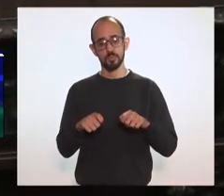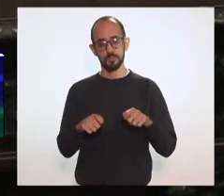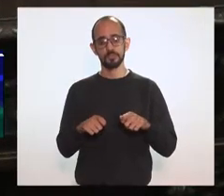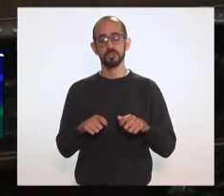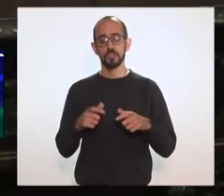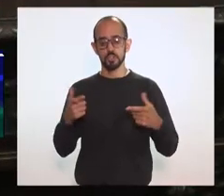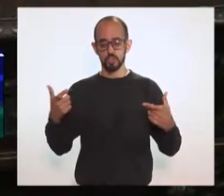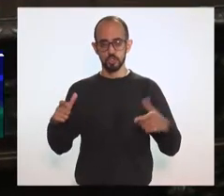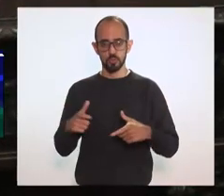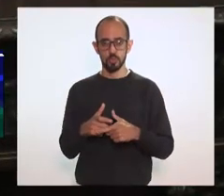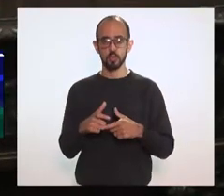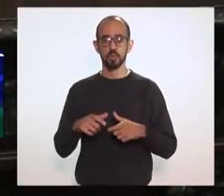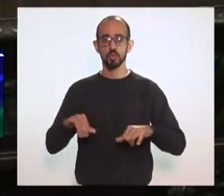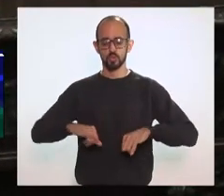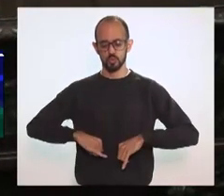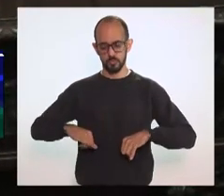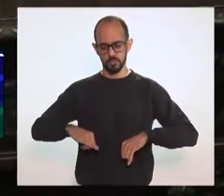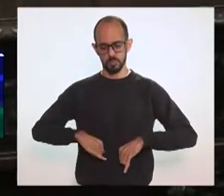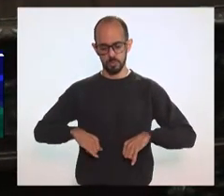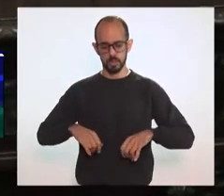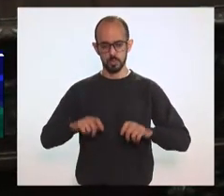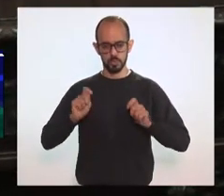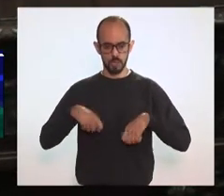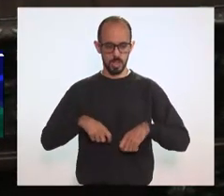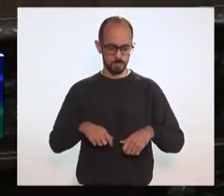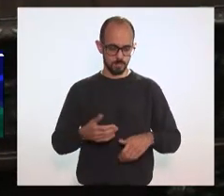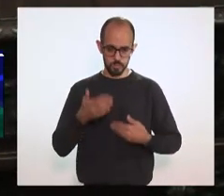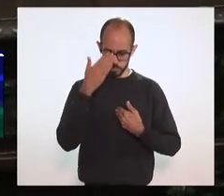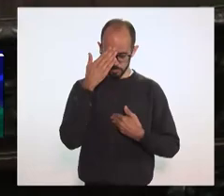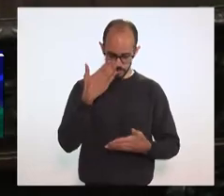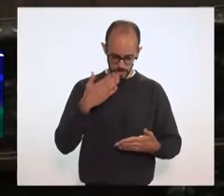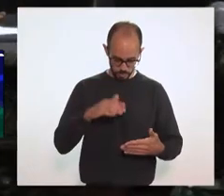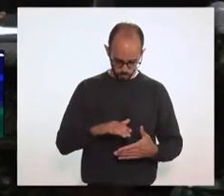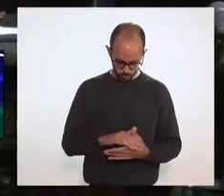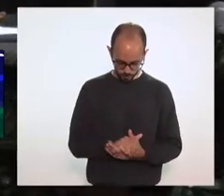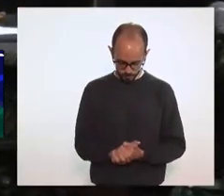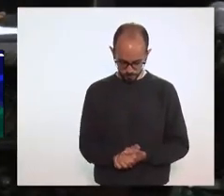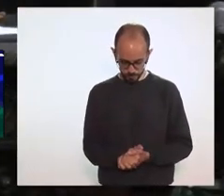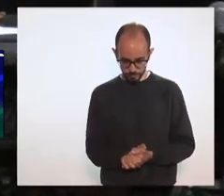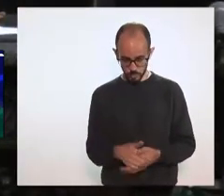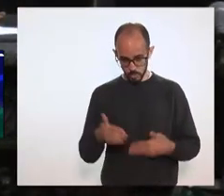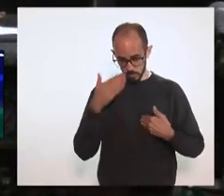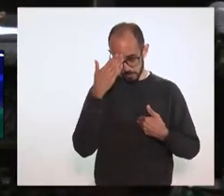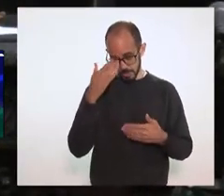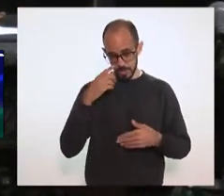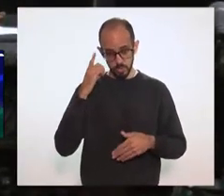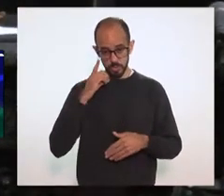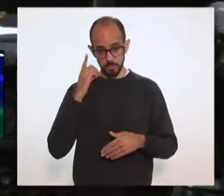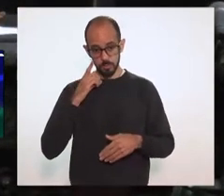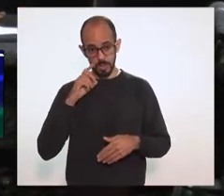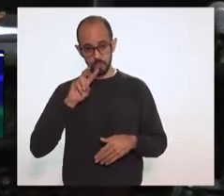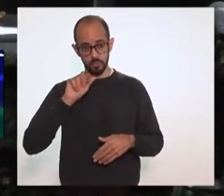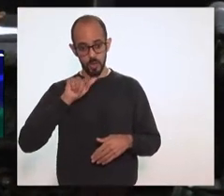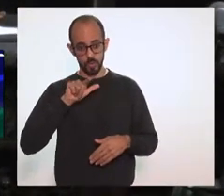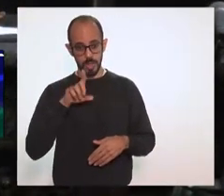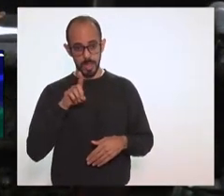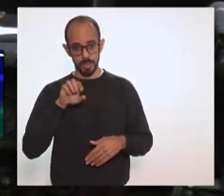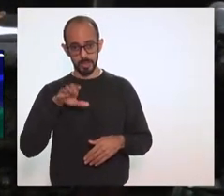atenuar, pelo menos, o sofrimento desse povo. Muito obrigado, deputada Renata. Muito obrigada, deputado Waldeck